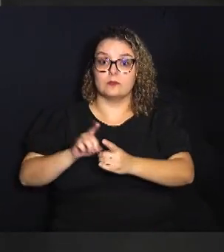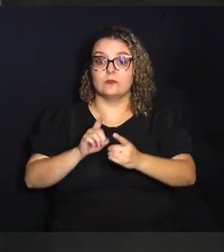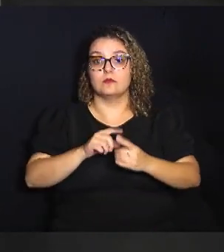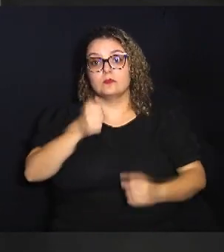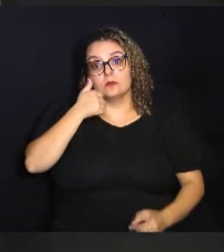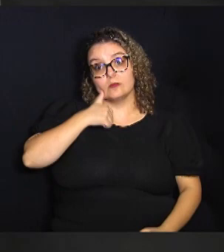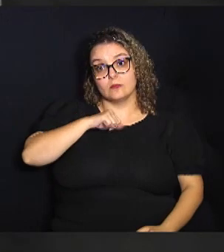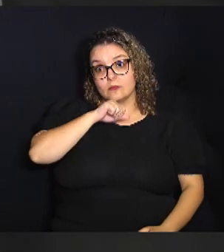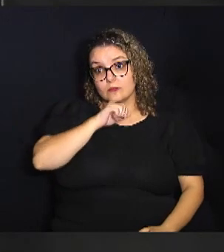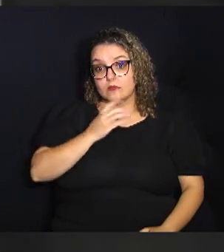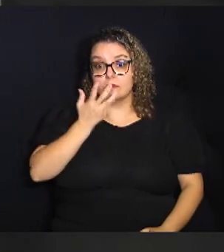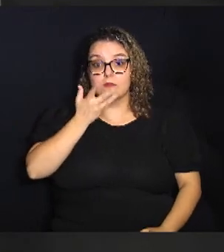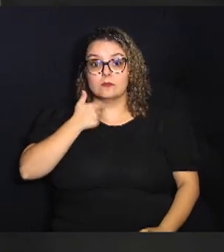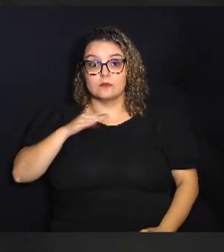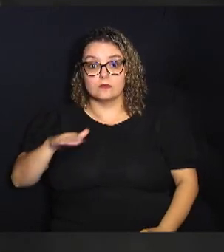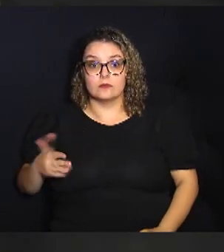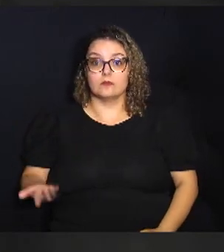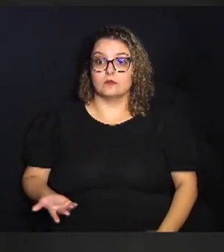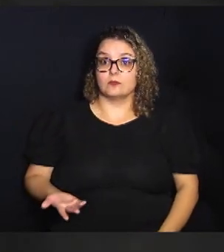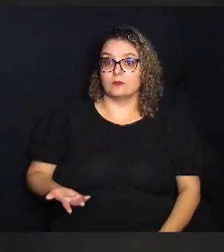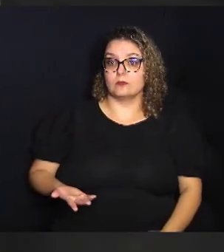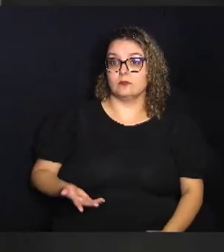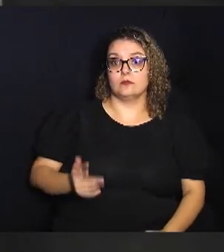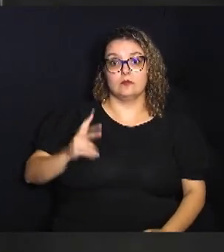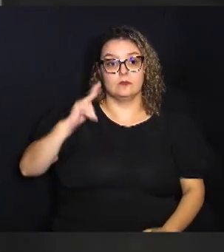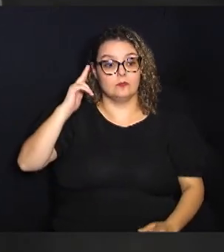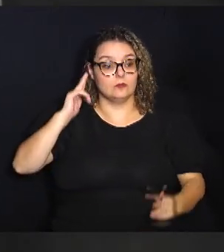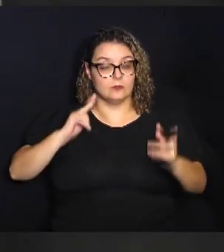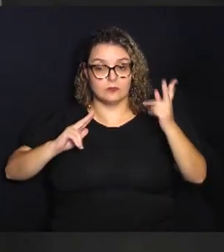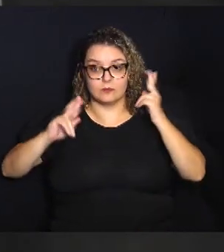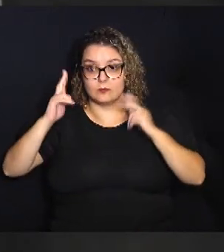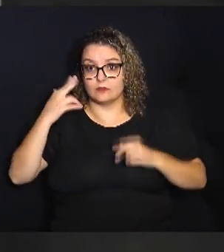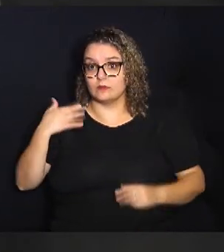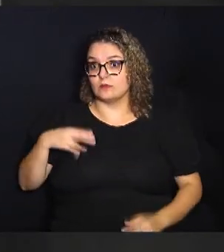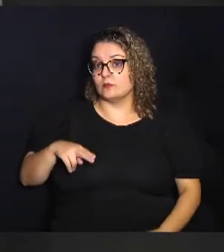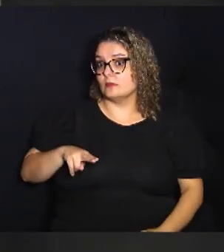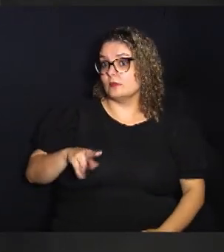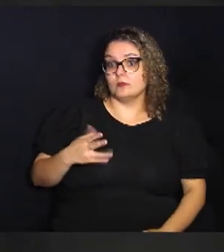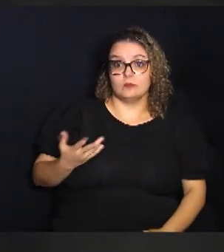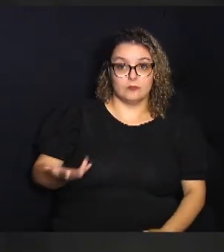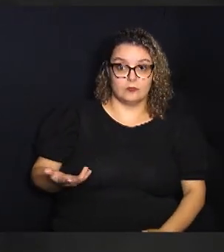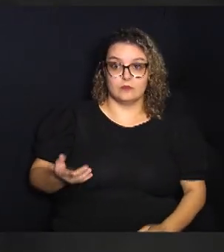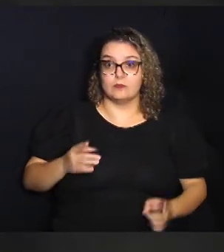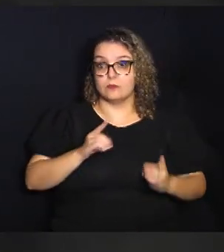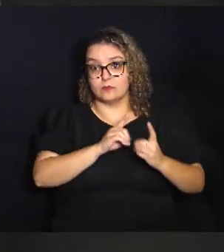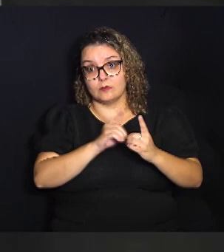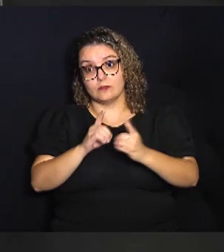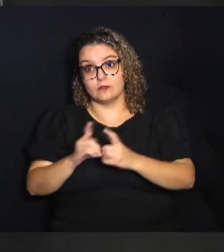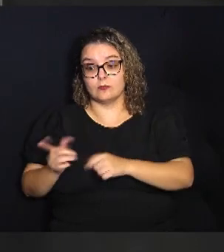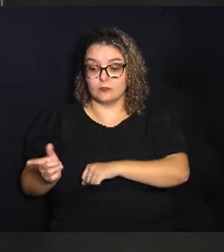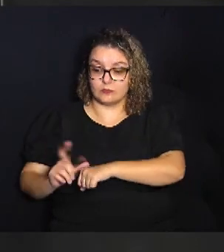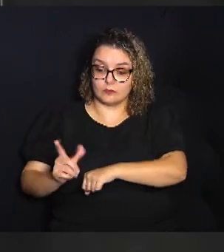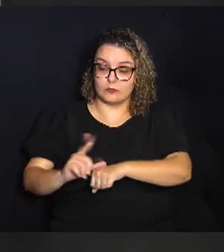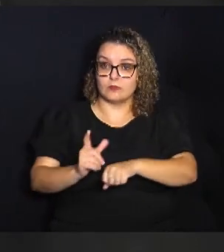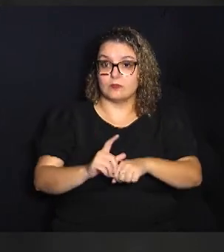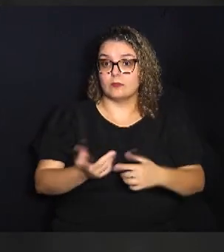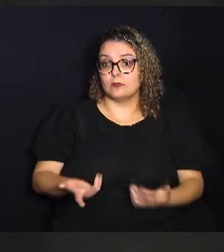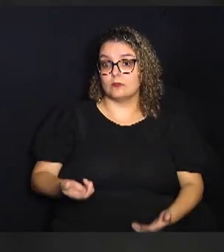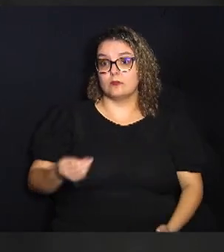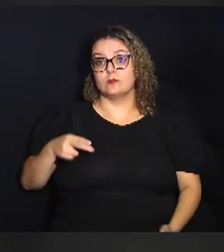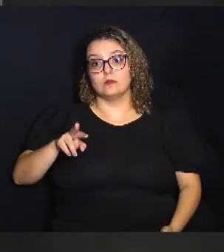mãe com uma criança, quer seja o cabeleireiro, quer seja o atendente de uma loja ou de